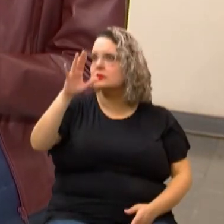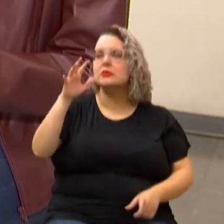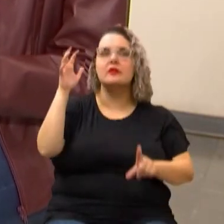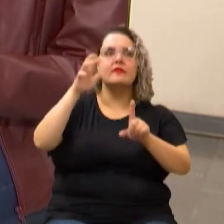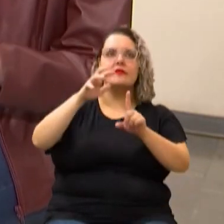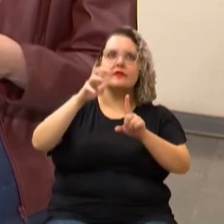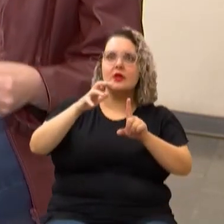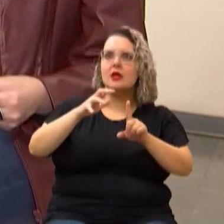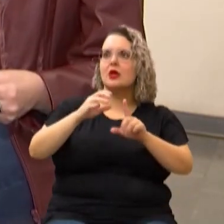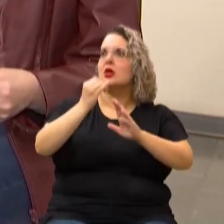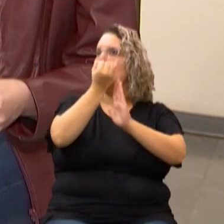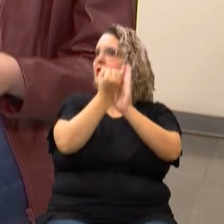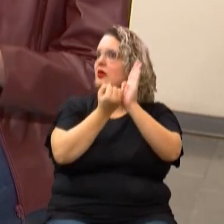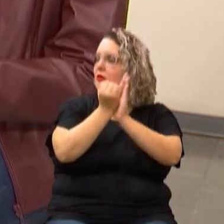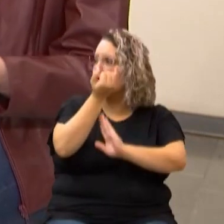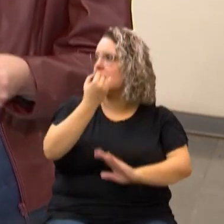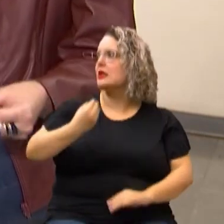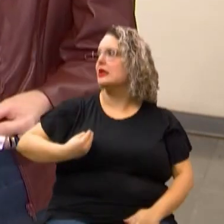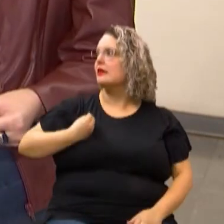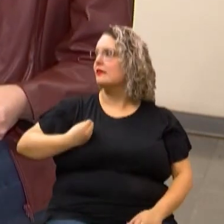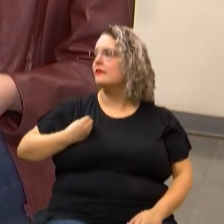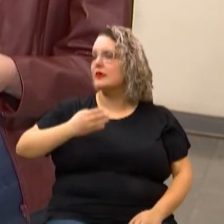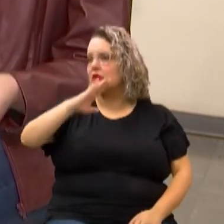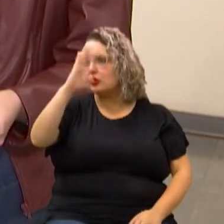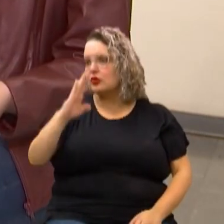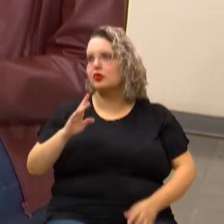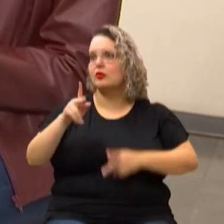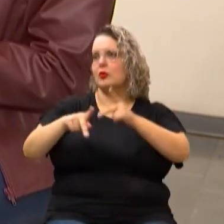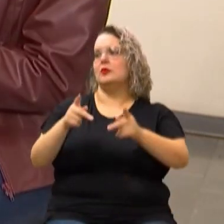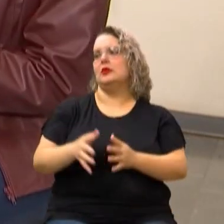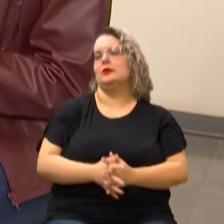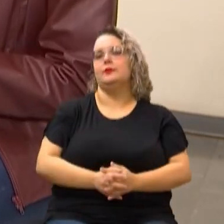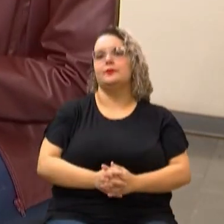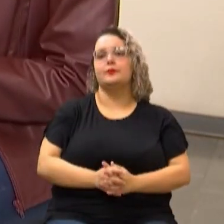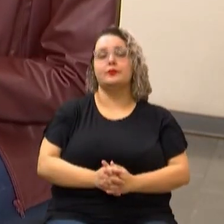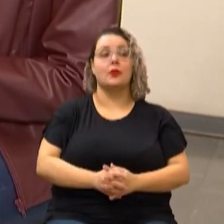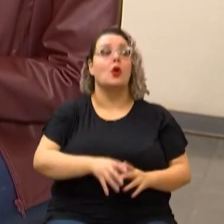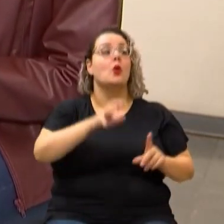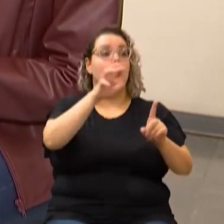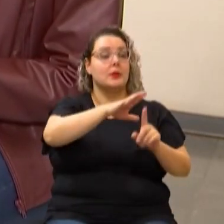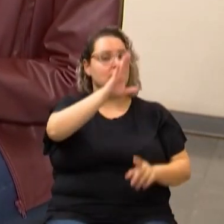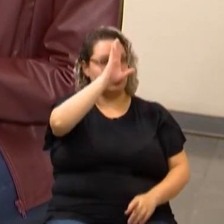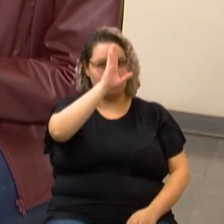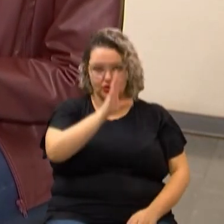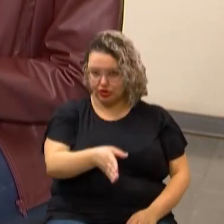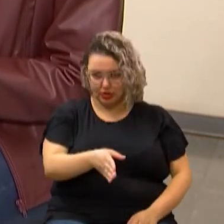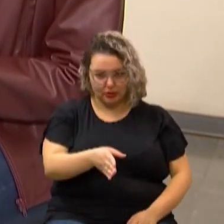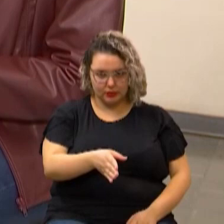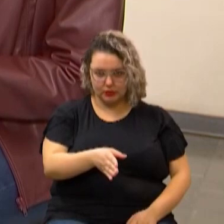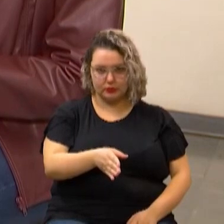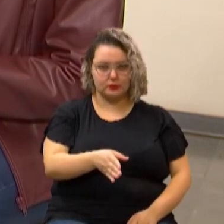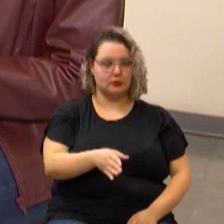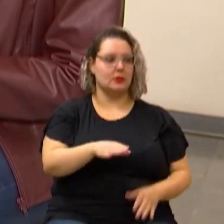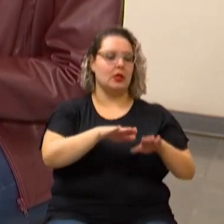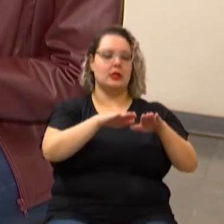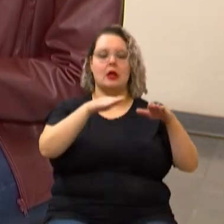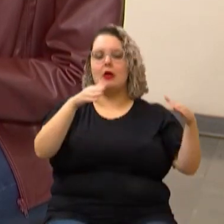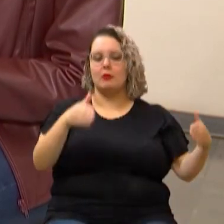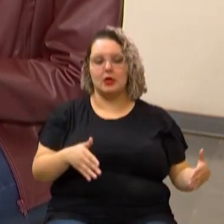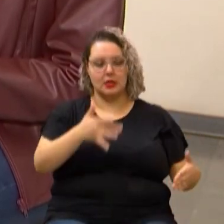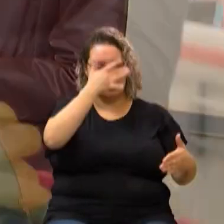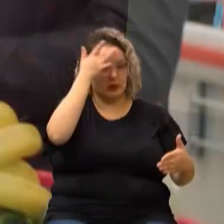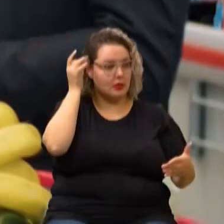mais altas aí do mundo, mas qualquer inflação impacta no bolso do consumidor, principalmente aquele que tem